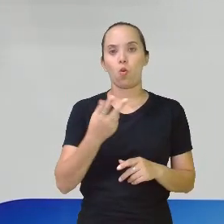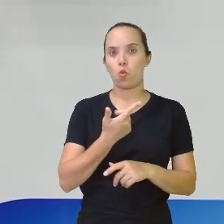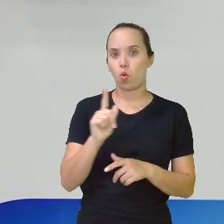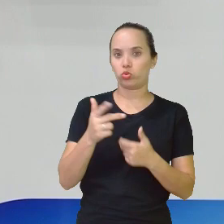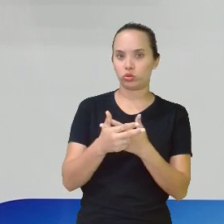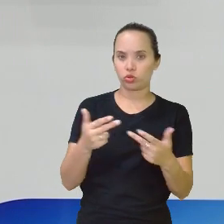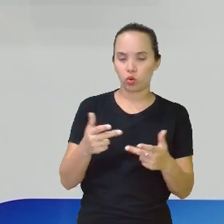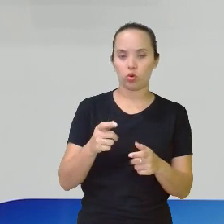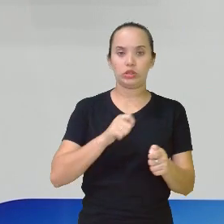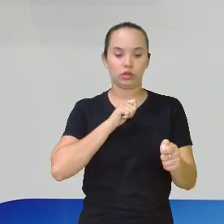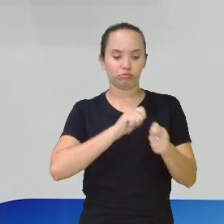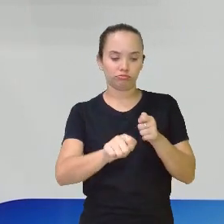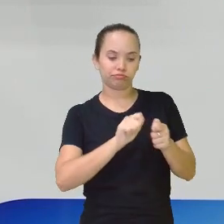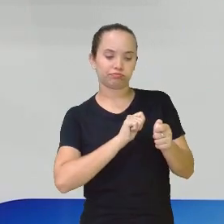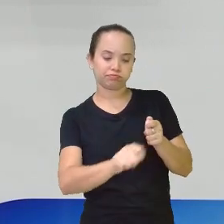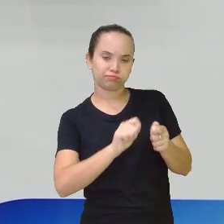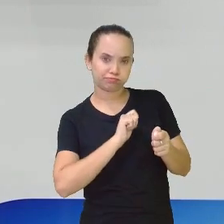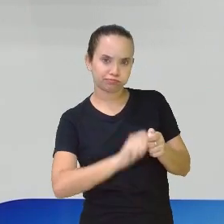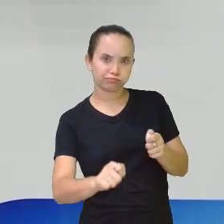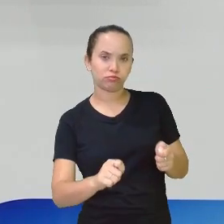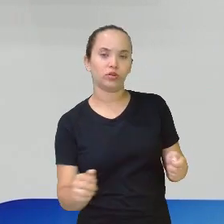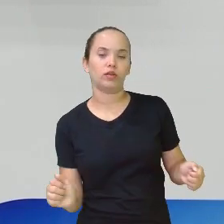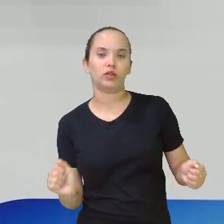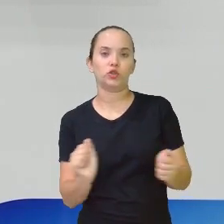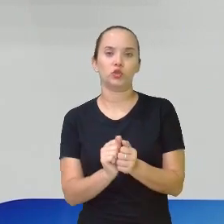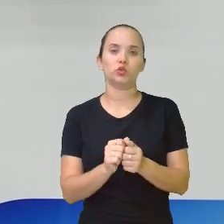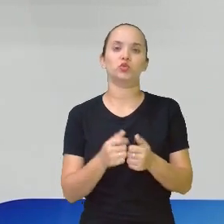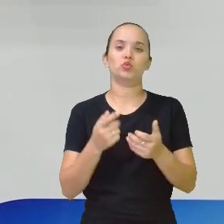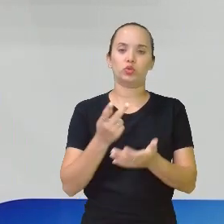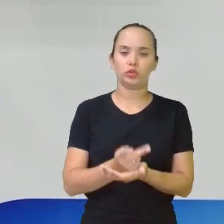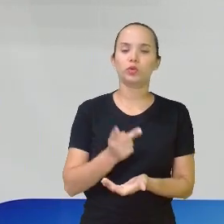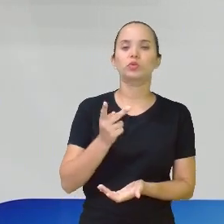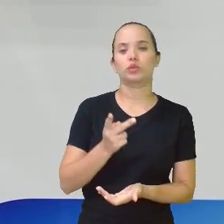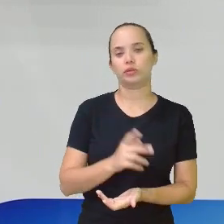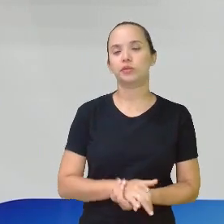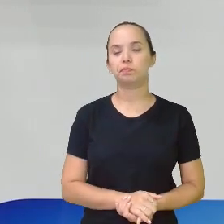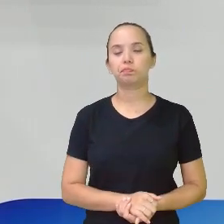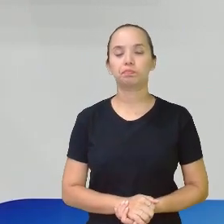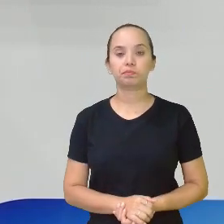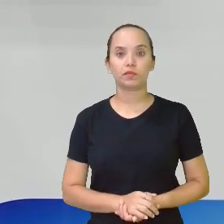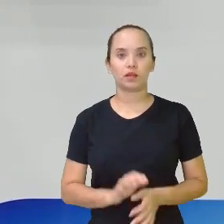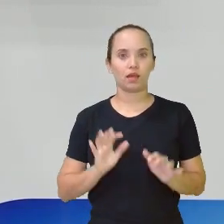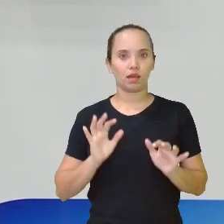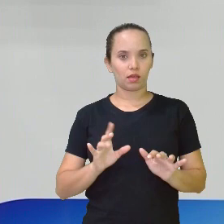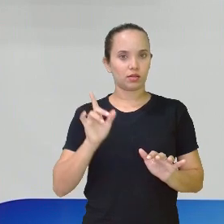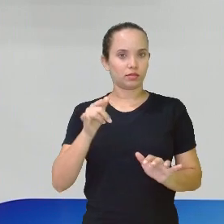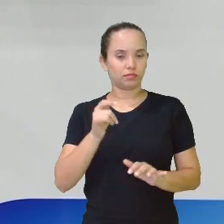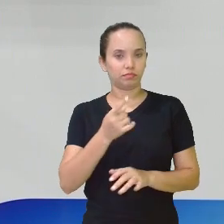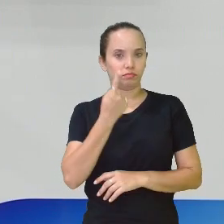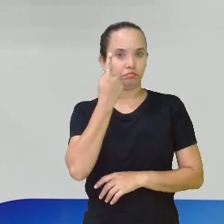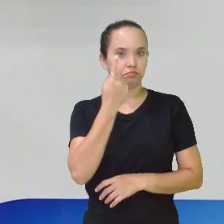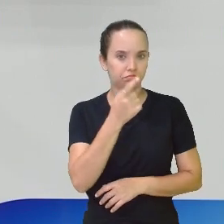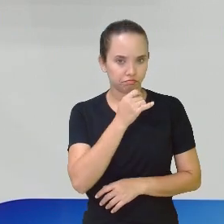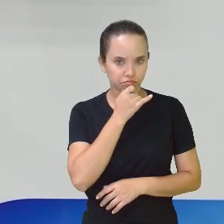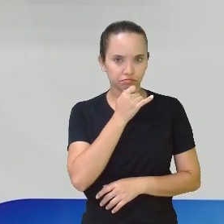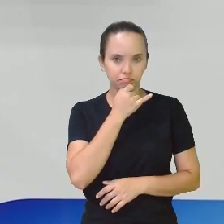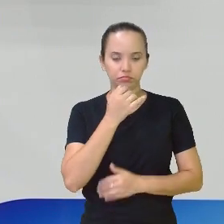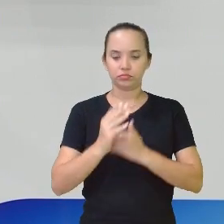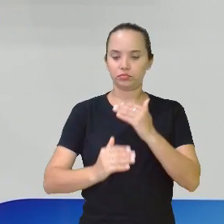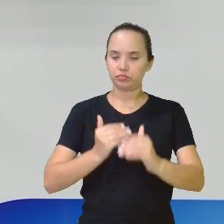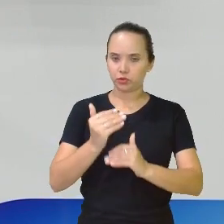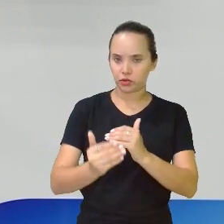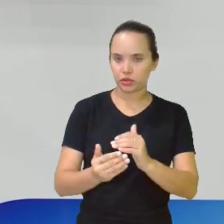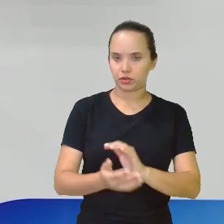acende o fósforo, que é a fonte de energia, e aí o churrasco vai acontecer. Isso é um exemplo do processo de combustão, e